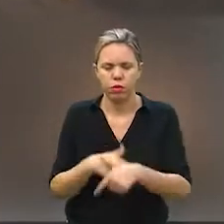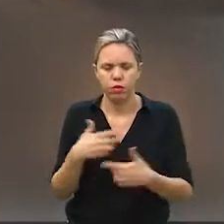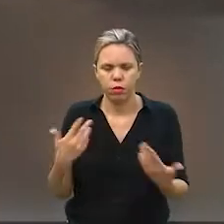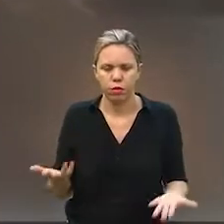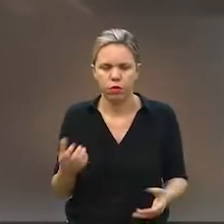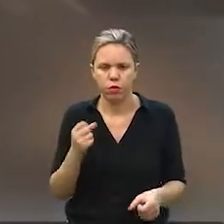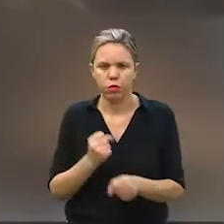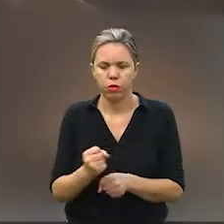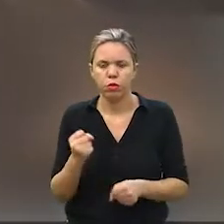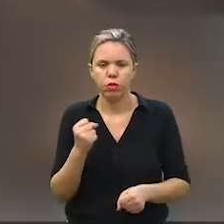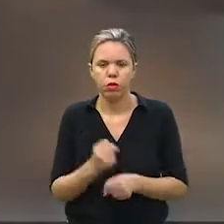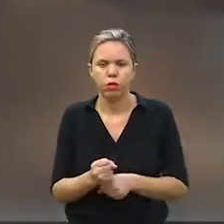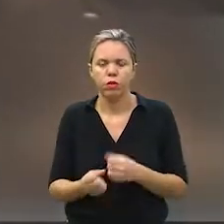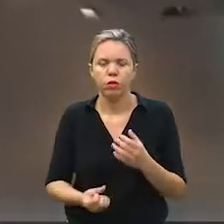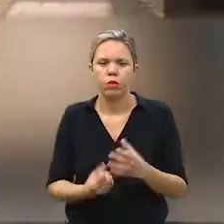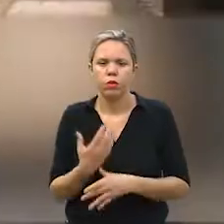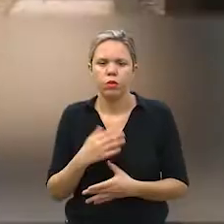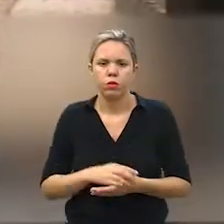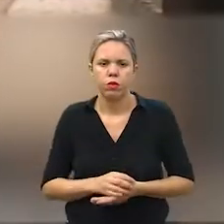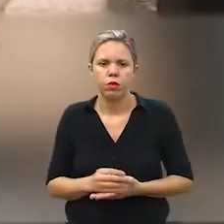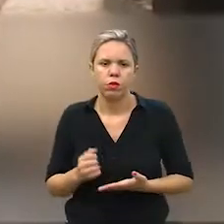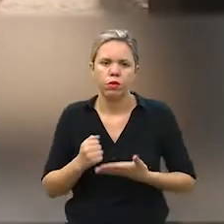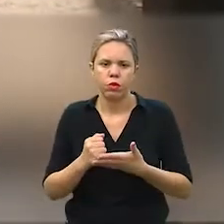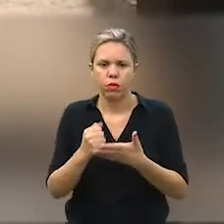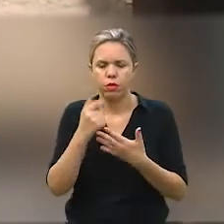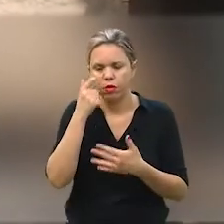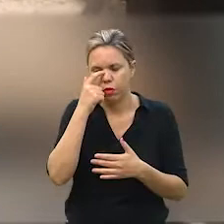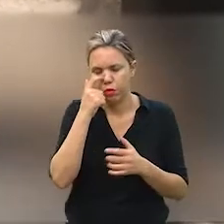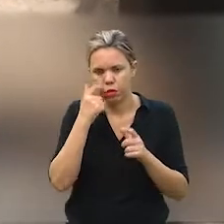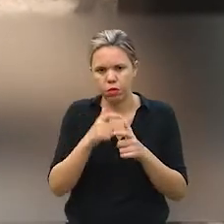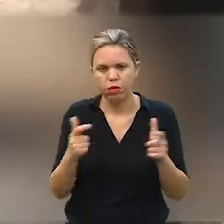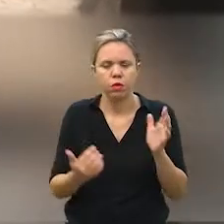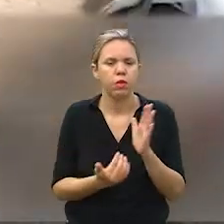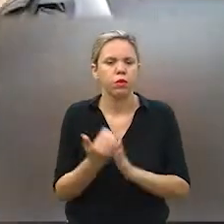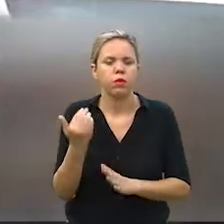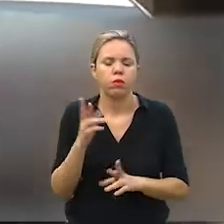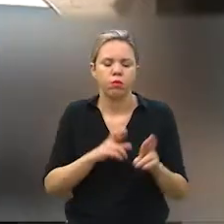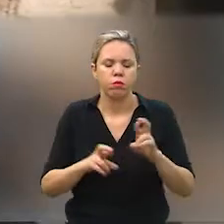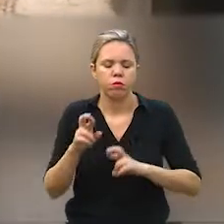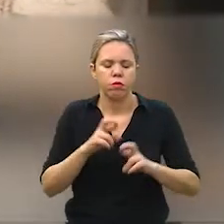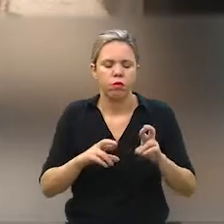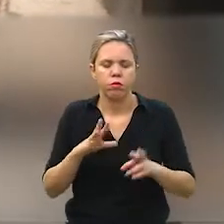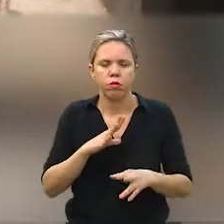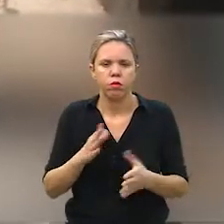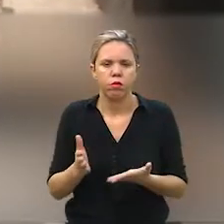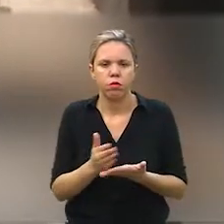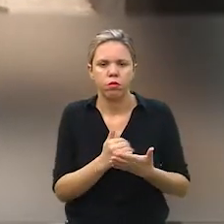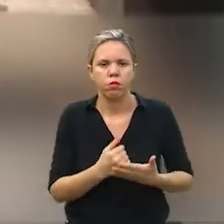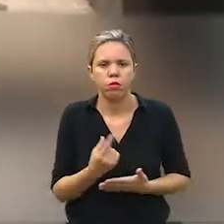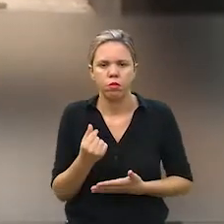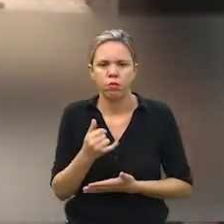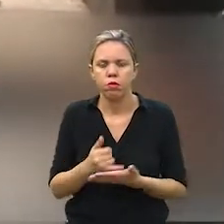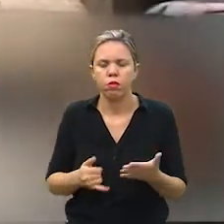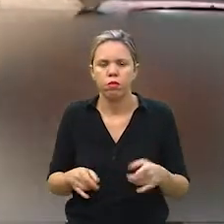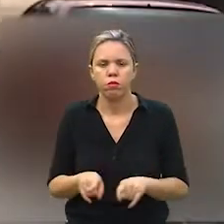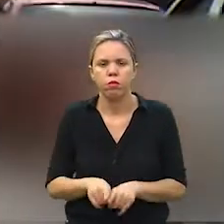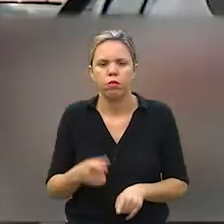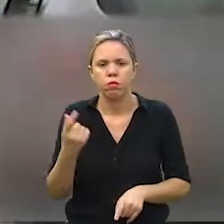com as obras, né? E isso ajuda no crescimento fiscal da cidade, né? Com a arrecadação de impostos, que